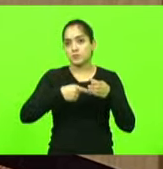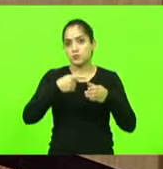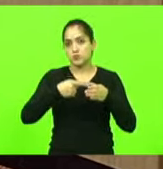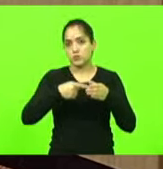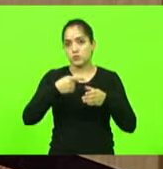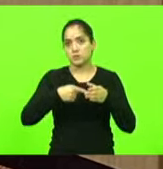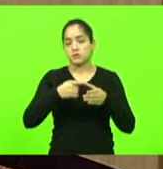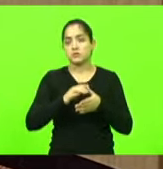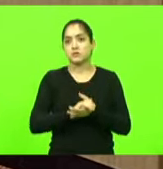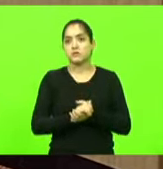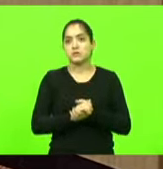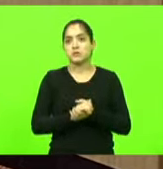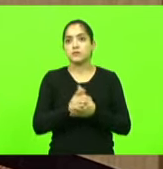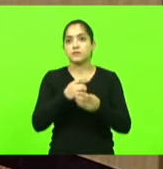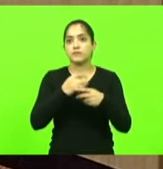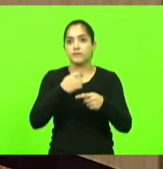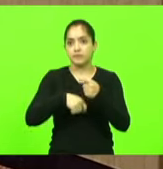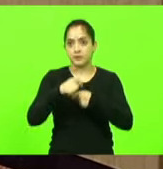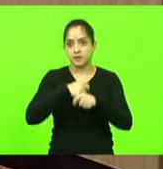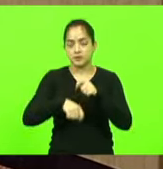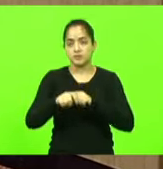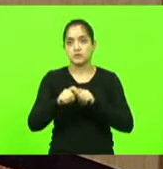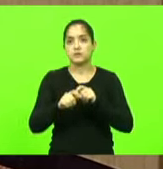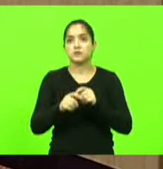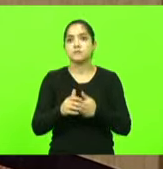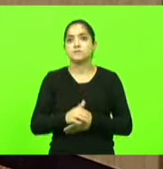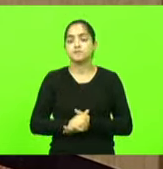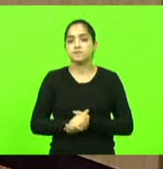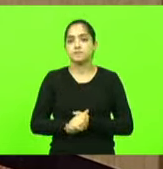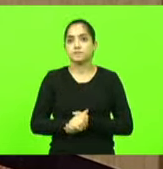Só passou na Finanças e Tributação, não teve Economia.